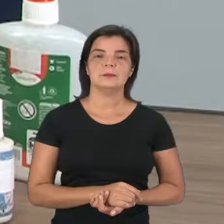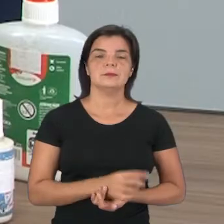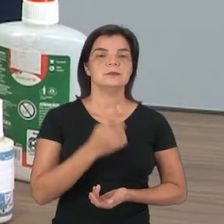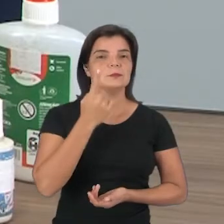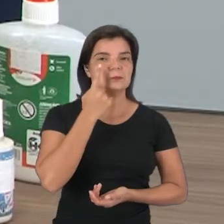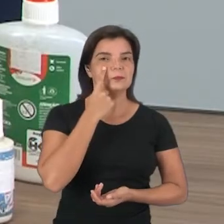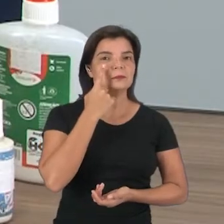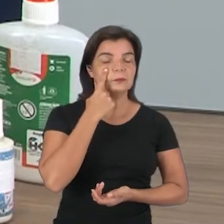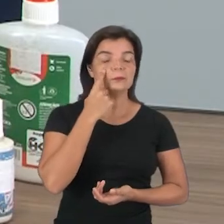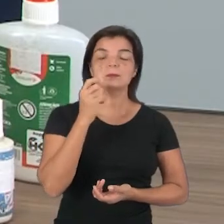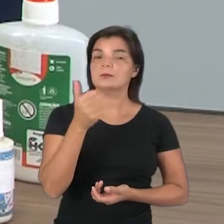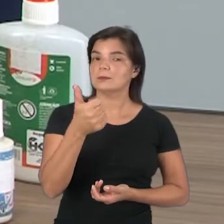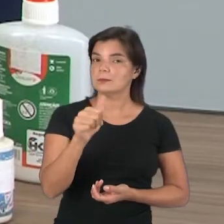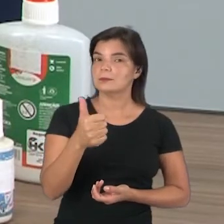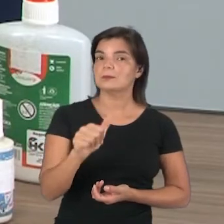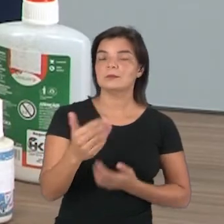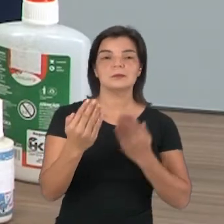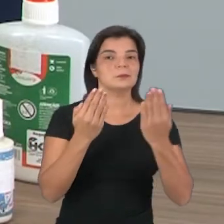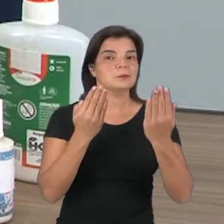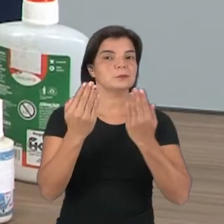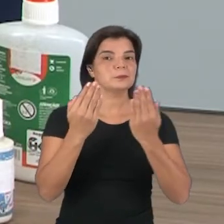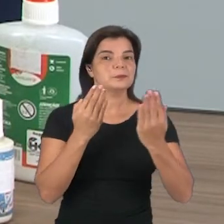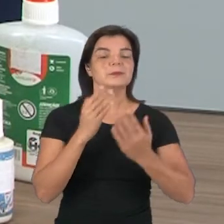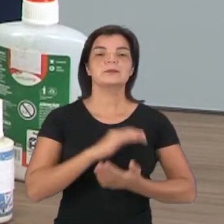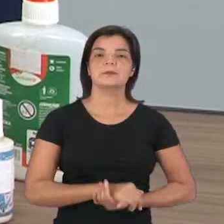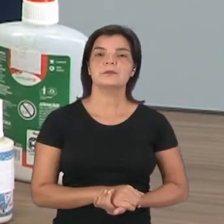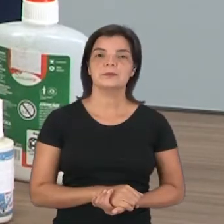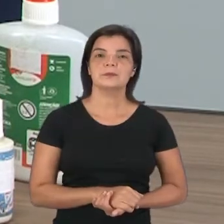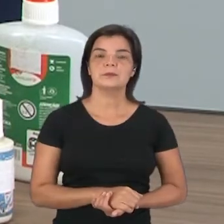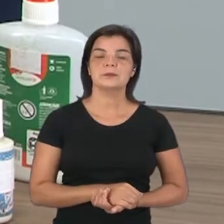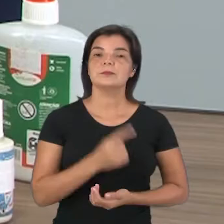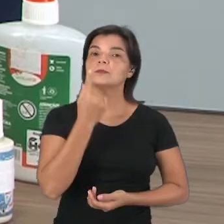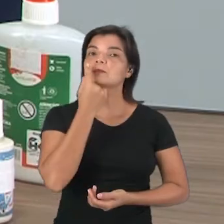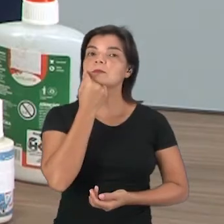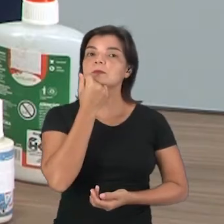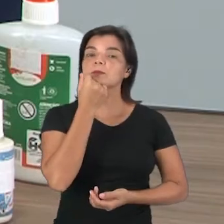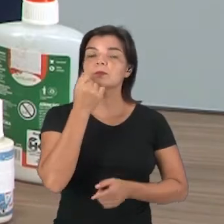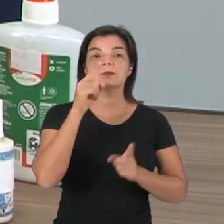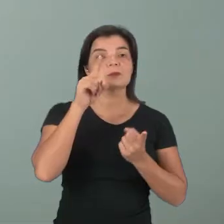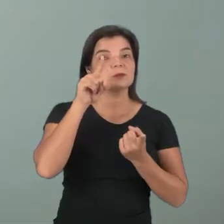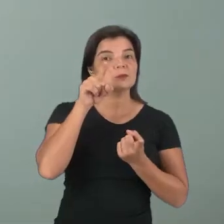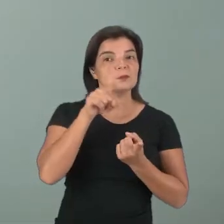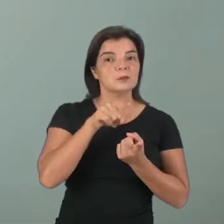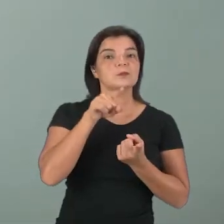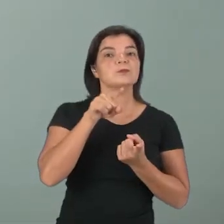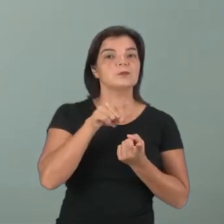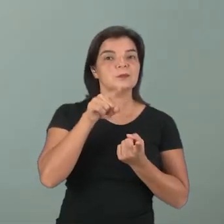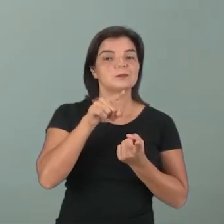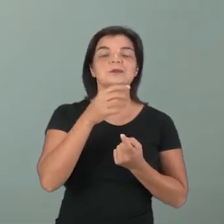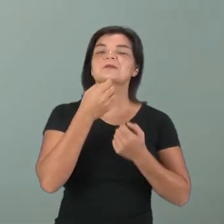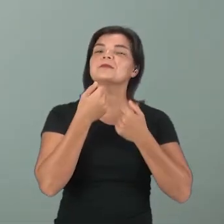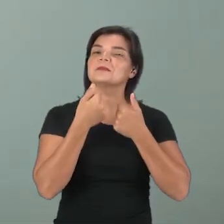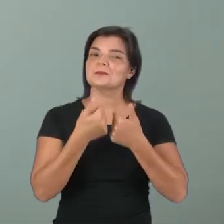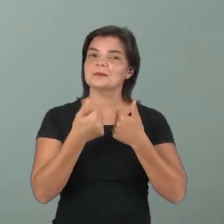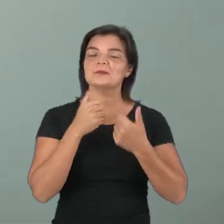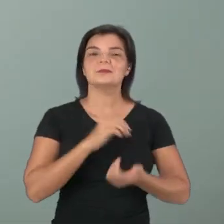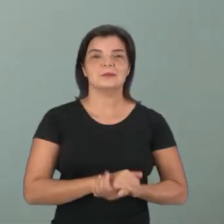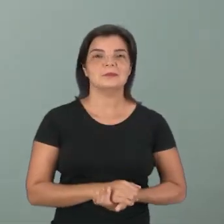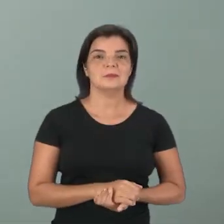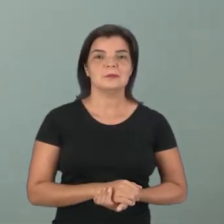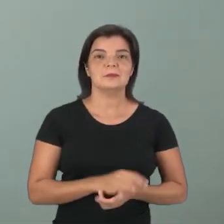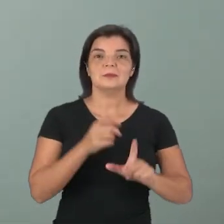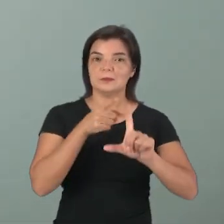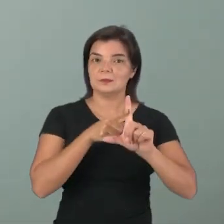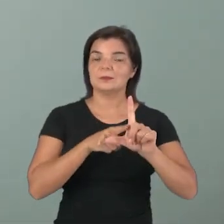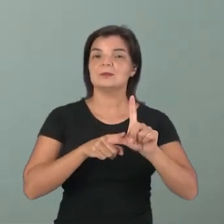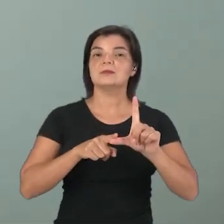Vamos analisar direitinho? Vamos comparar? O lápis é menor, muito bem.